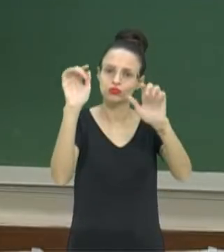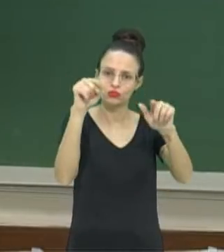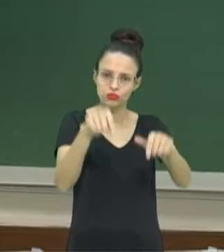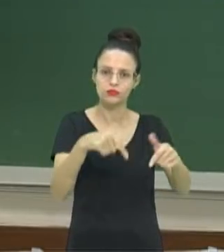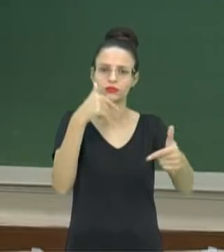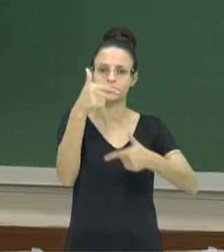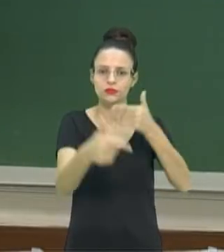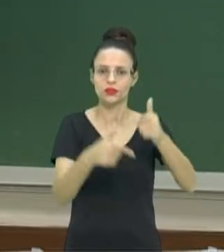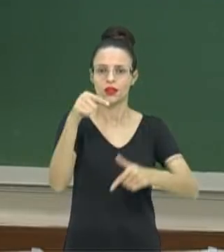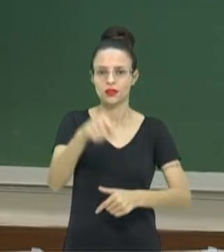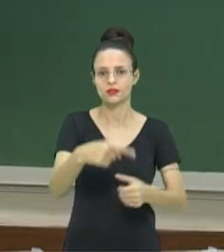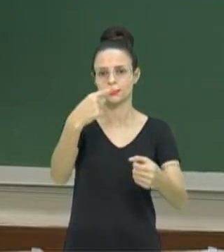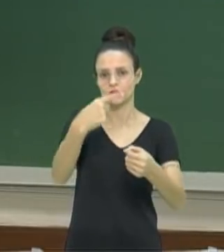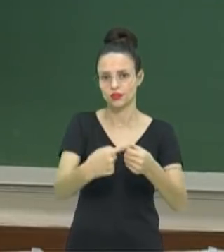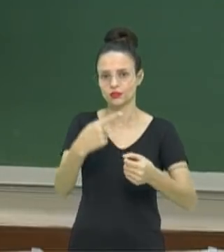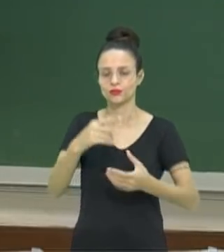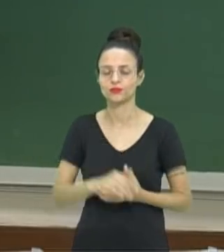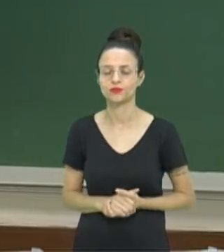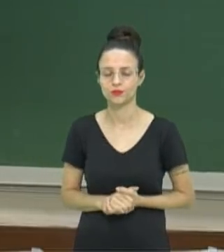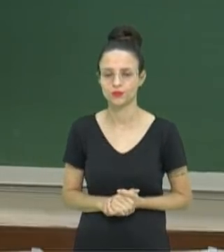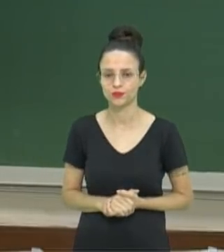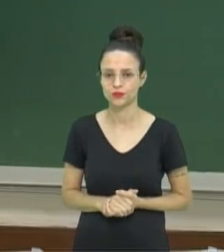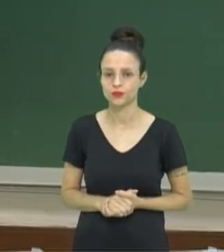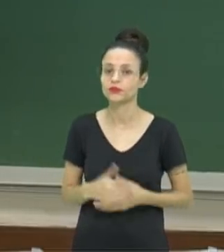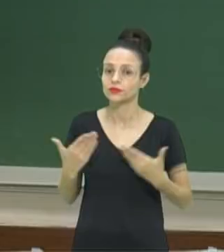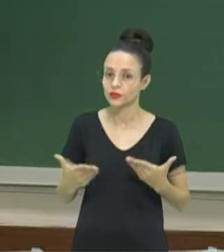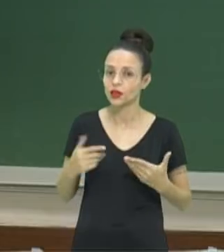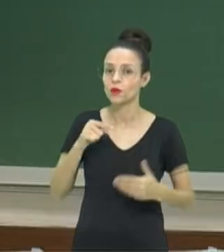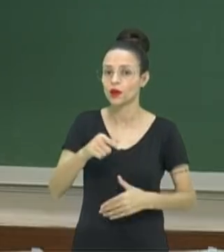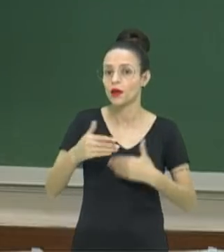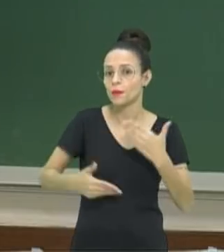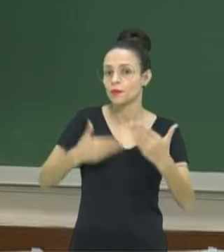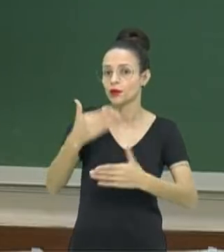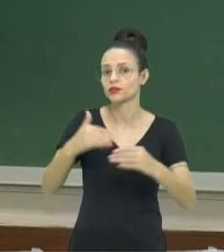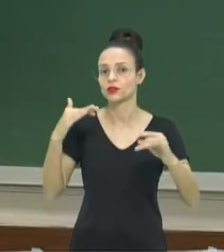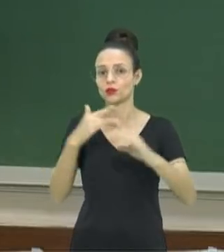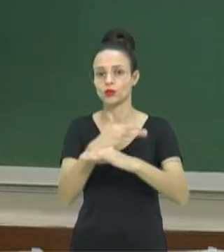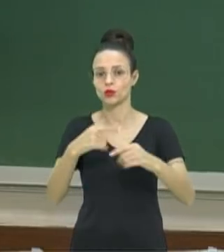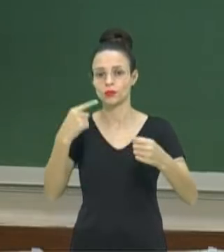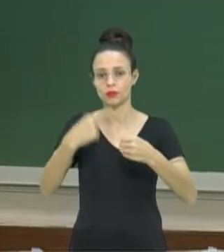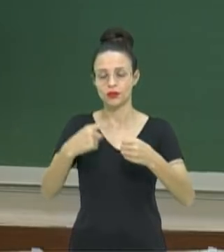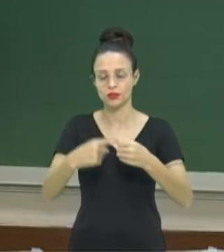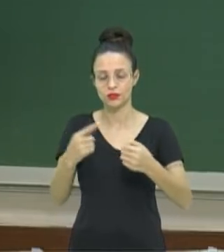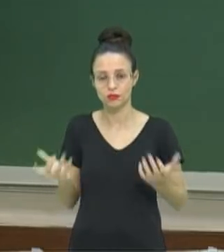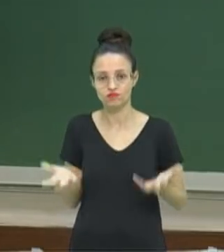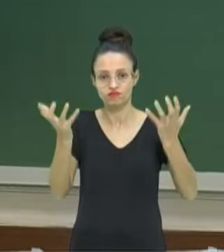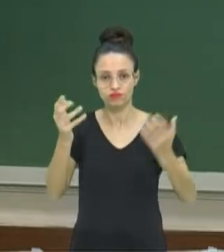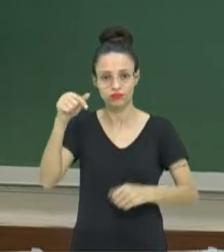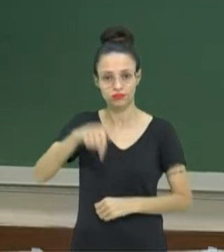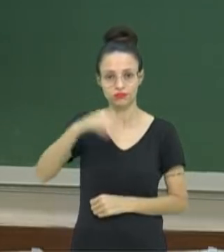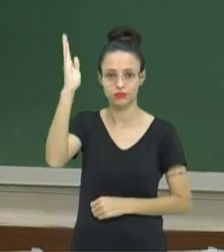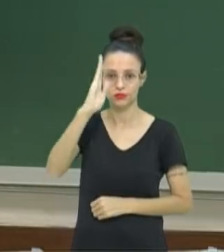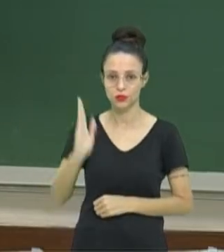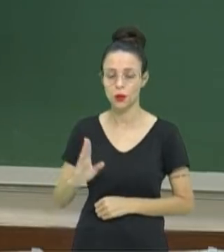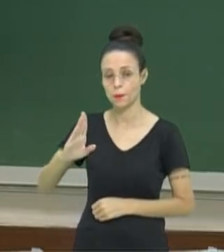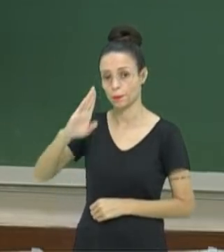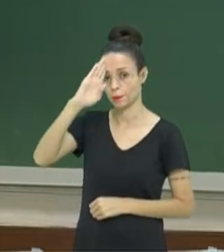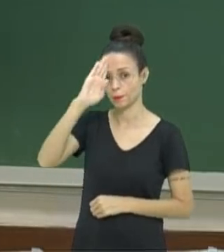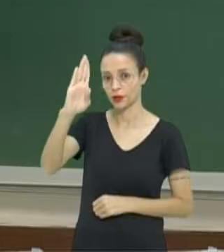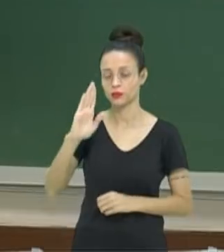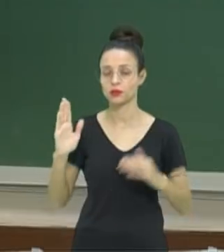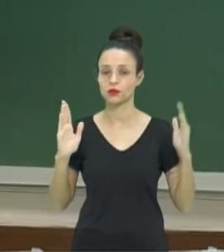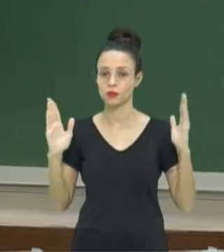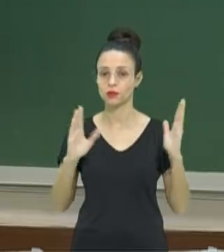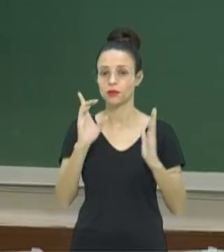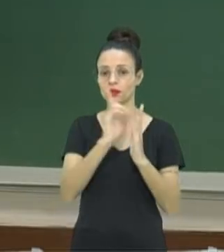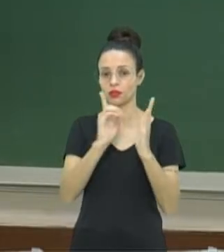trabalho nas cidades. Então aí nós vamos ter o processo de urbanização se acentuando no Brasil, principalmente ali entre as